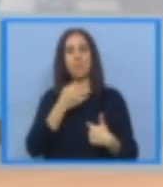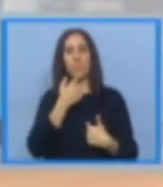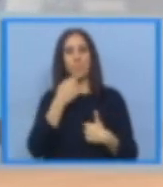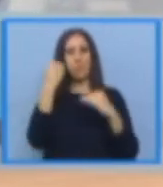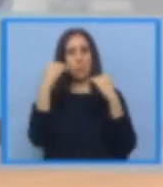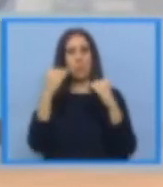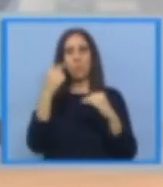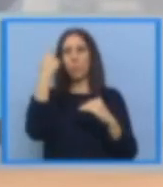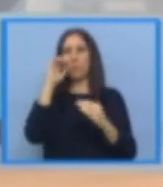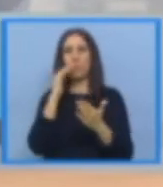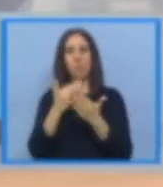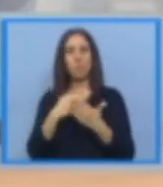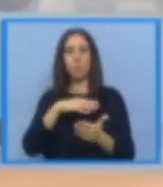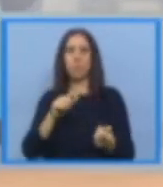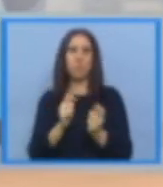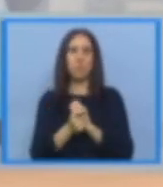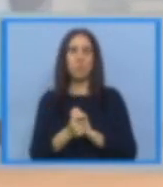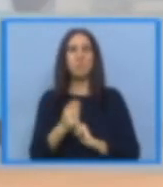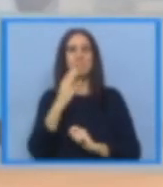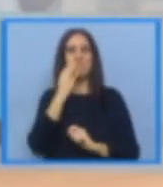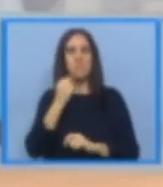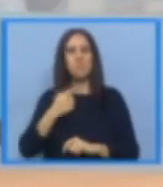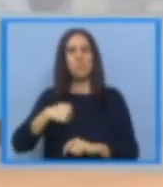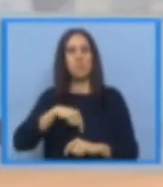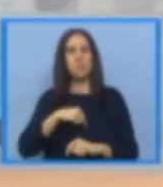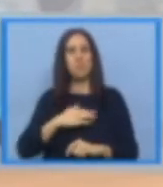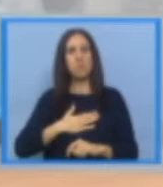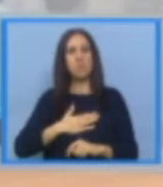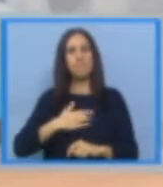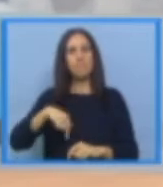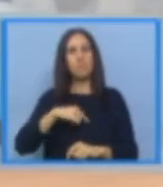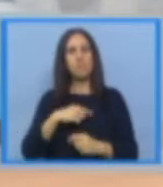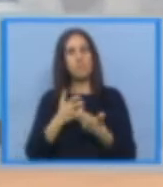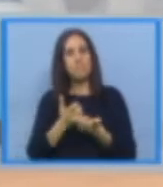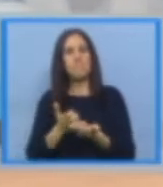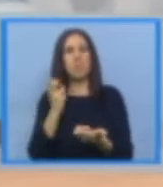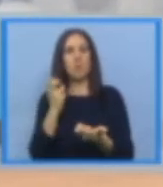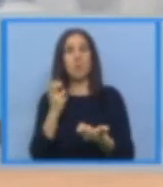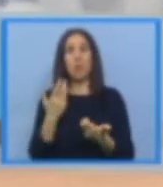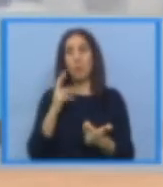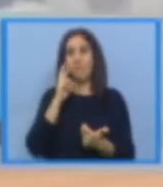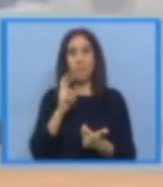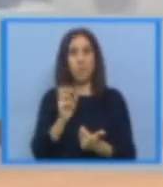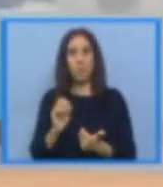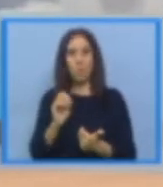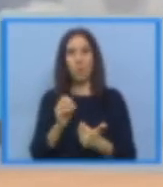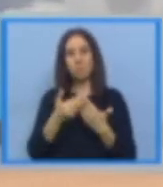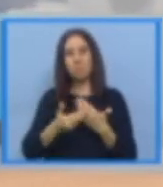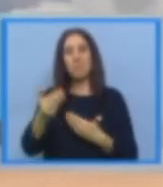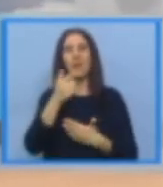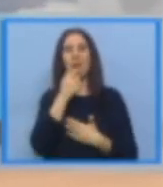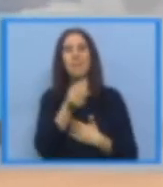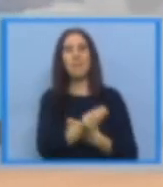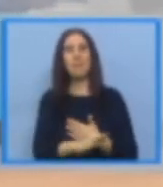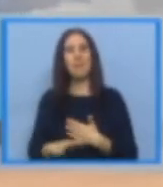educação como a única forma de mudar o mundo. Por isso, acho que a nossa marca não se vai ver agora, vai-se ver quando estas